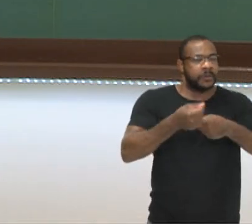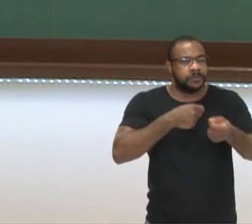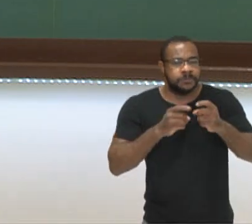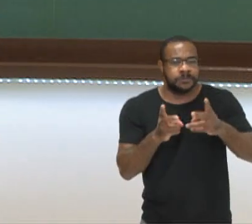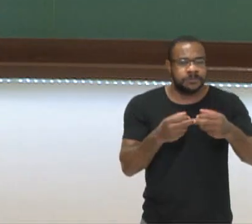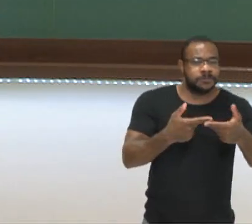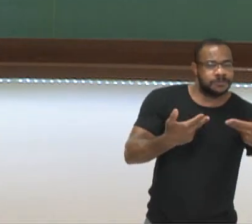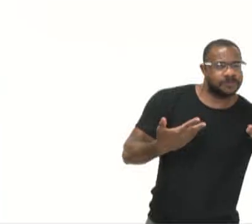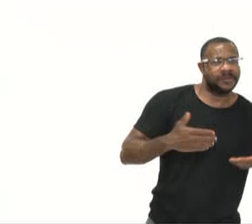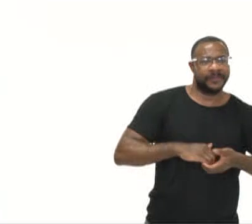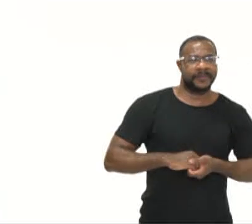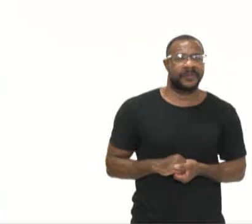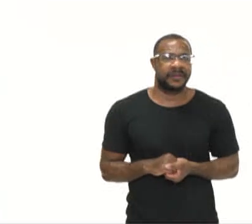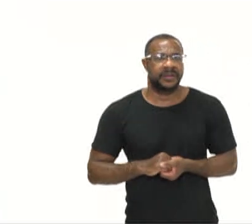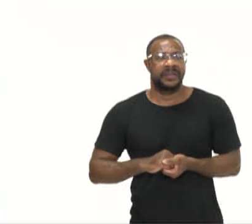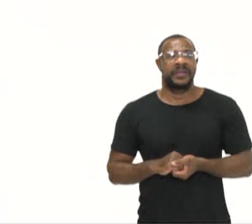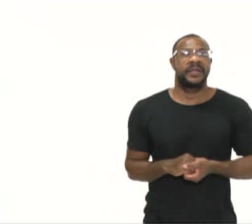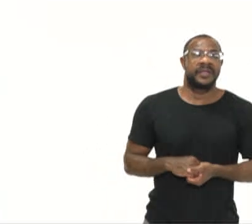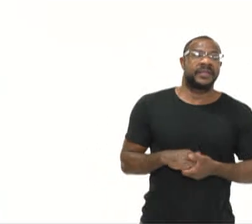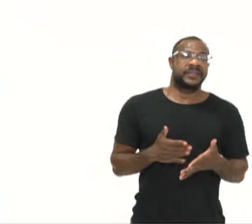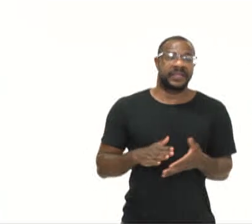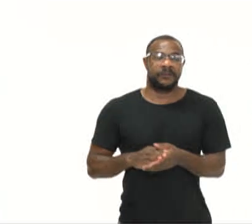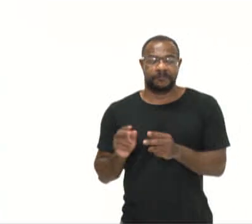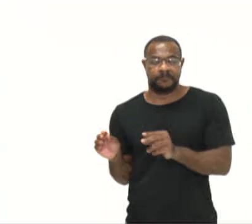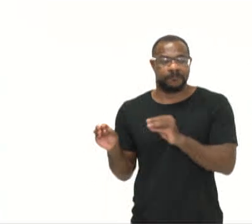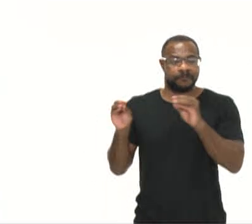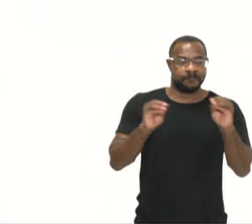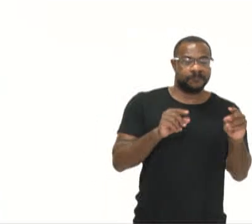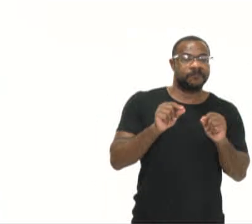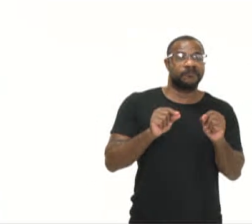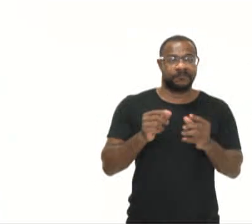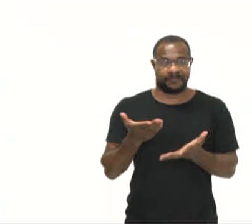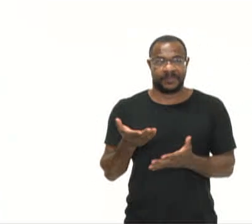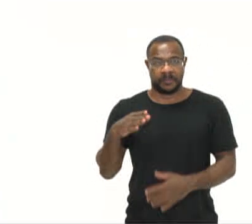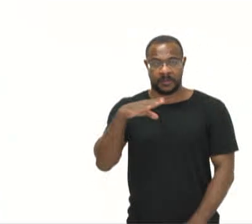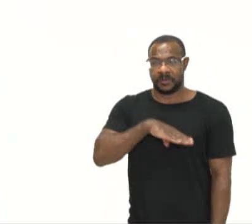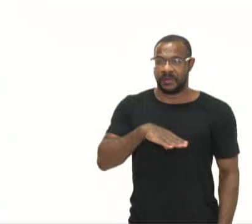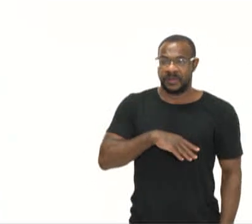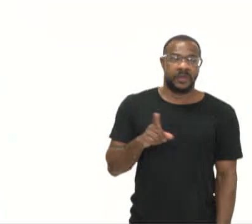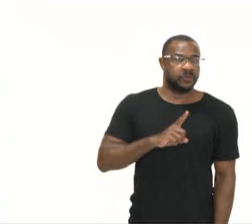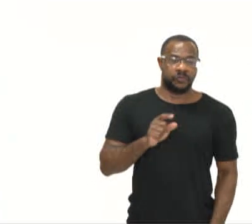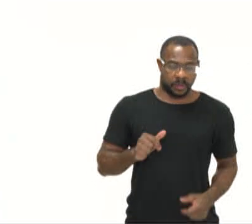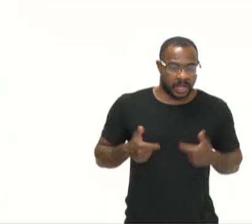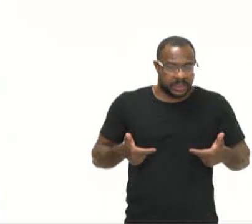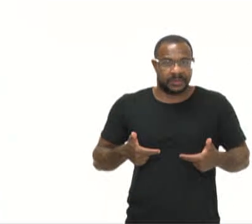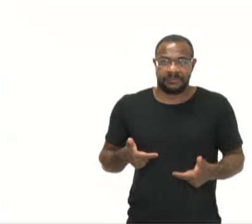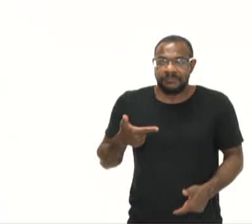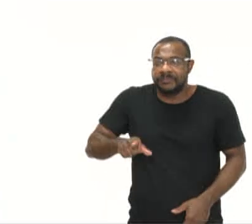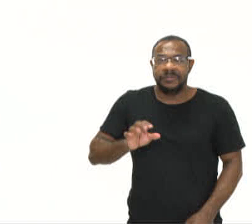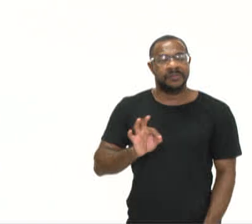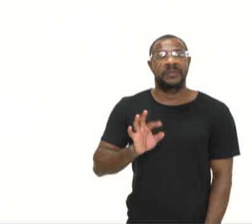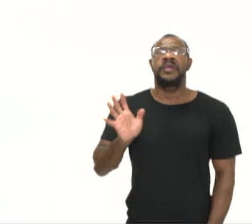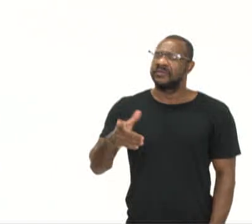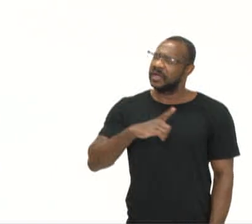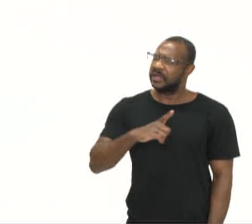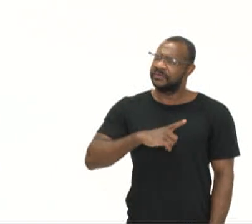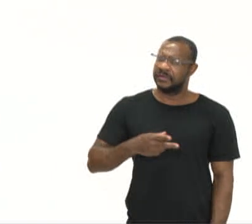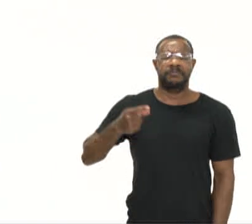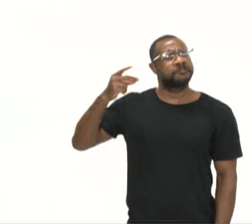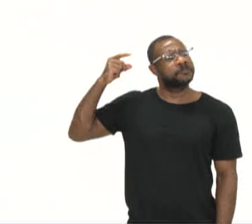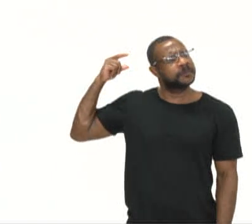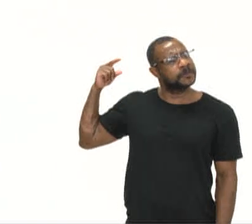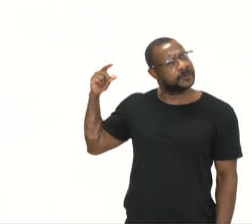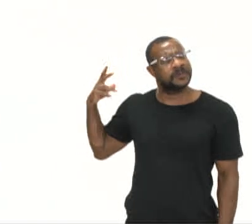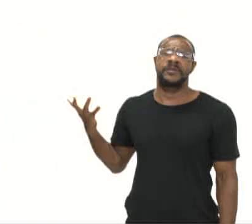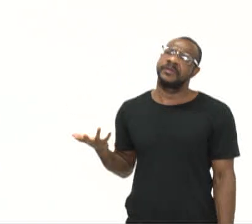produtos? Bom, a decisão de transferência da corte portuguesa não foi uma ação repentina. Já havia muitos tempos,